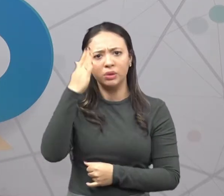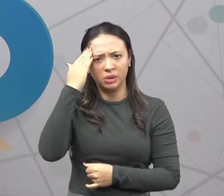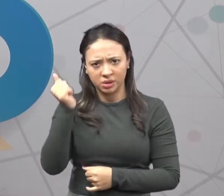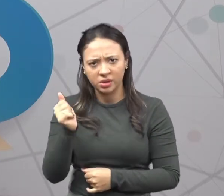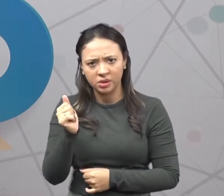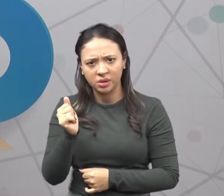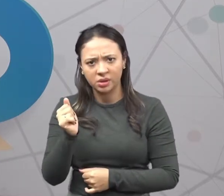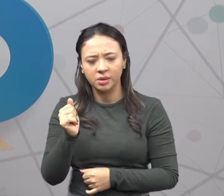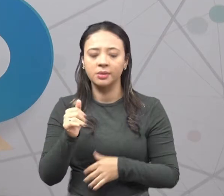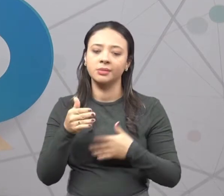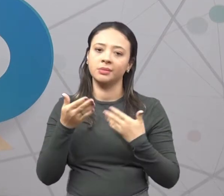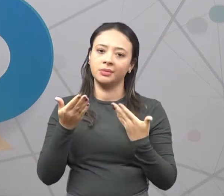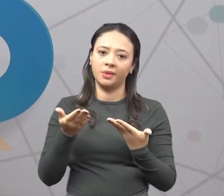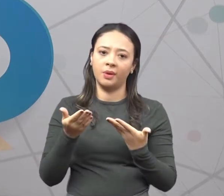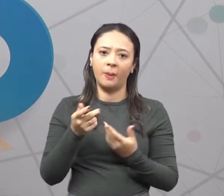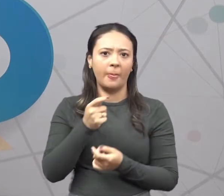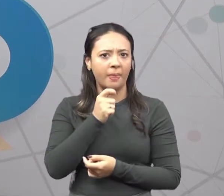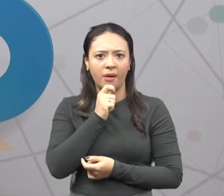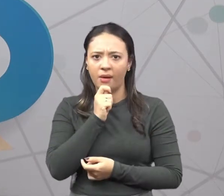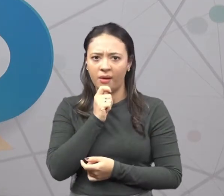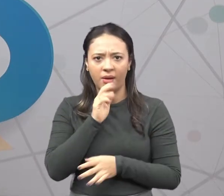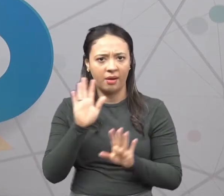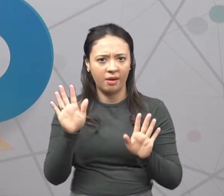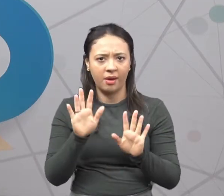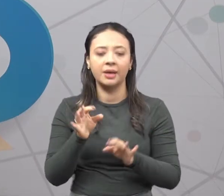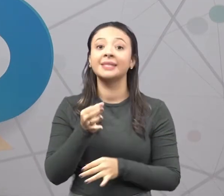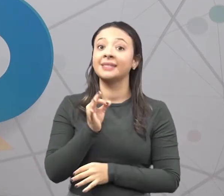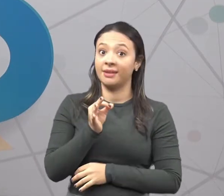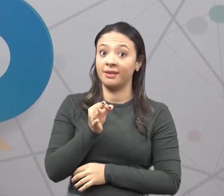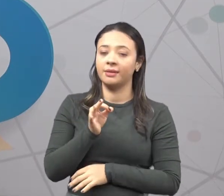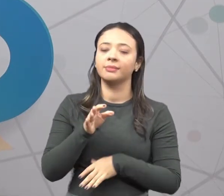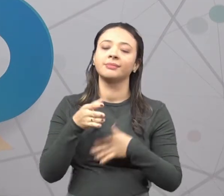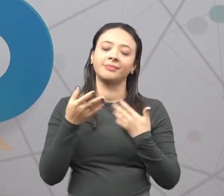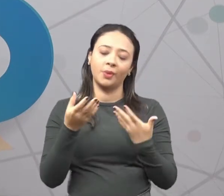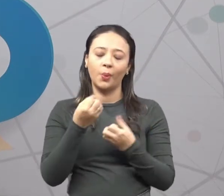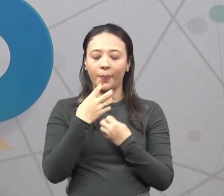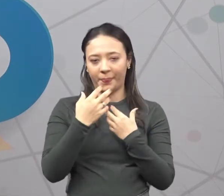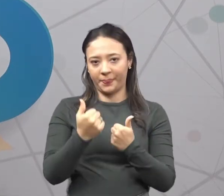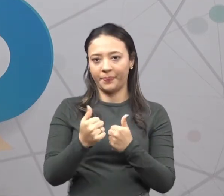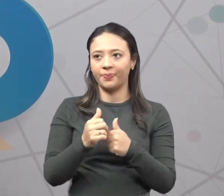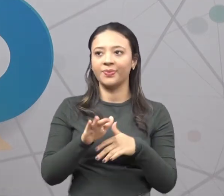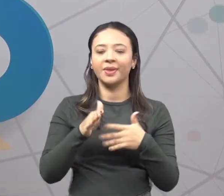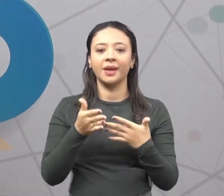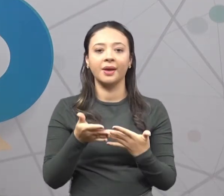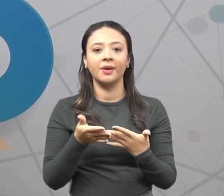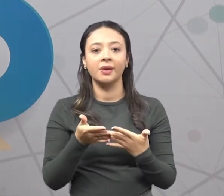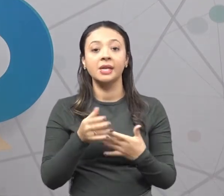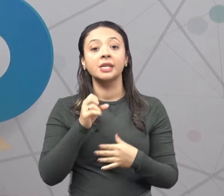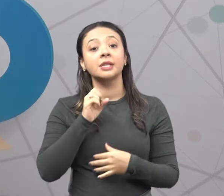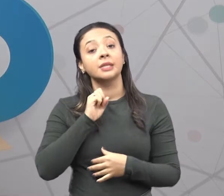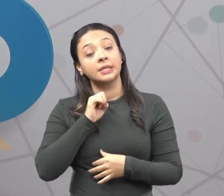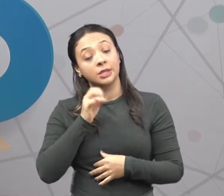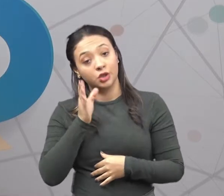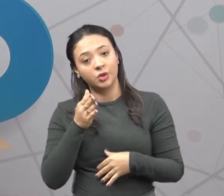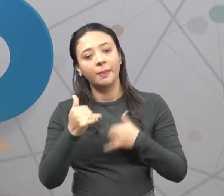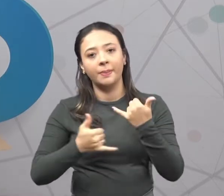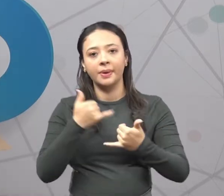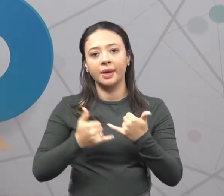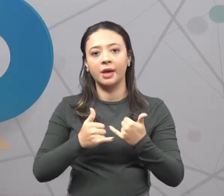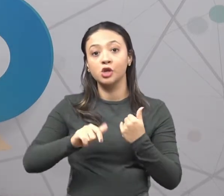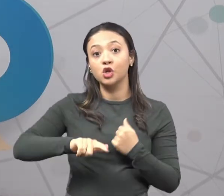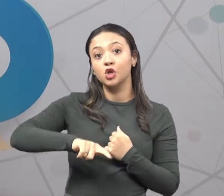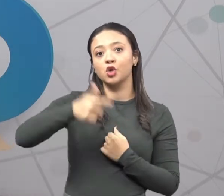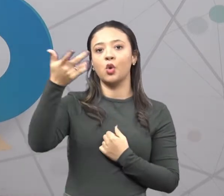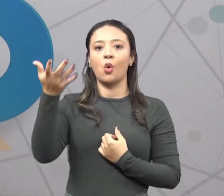Sabia? Ainda não? Sim? Tudo bem. Se já realizaram, eu acredito que foi de um